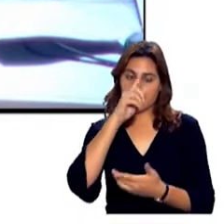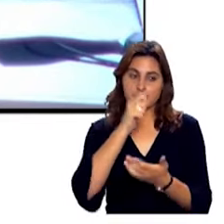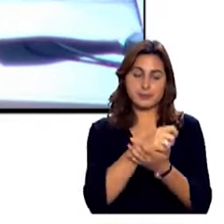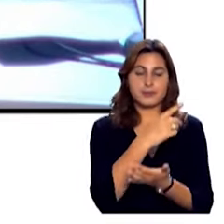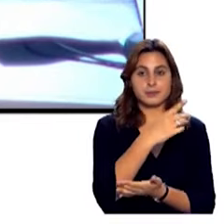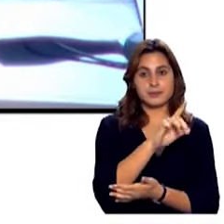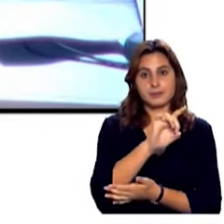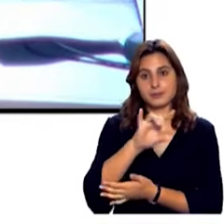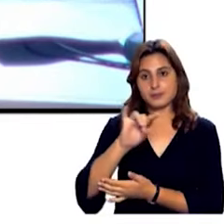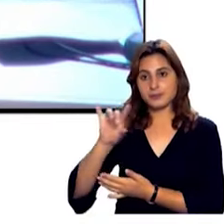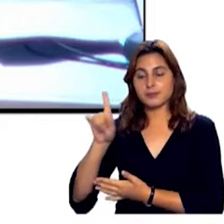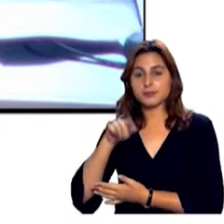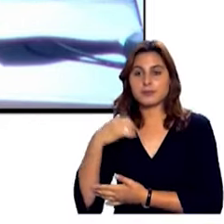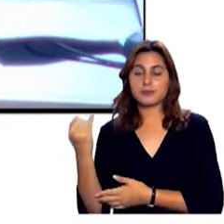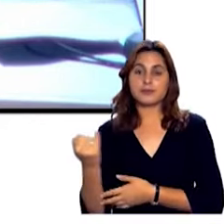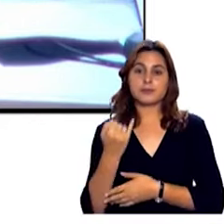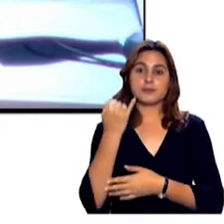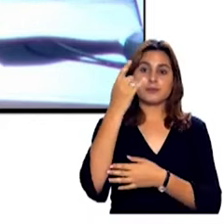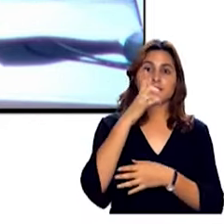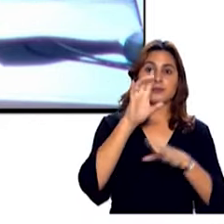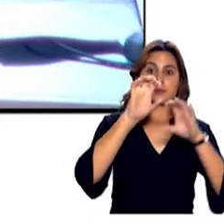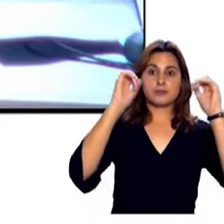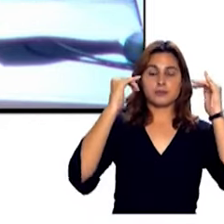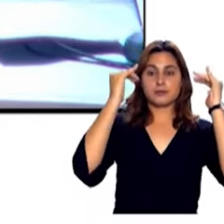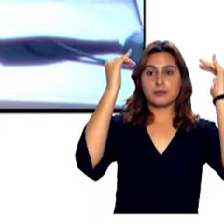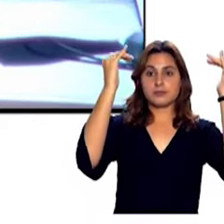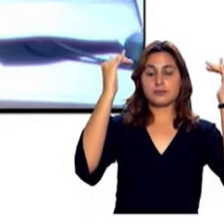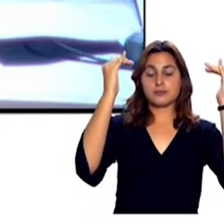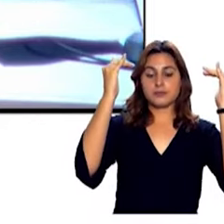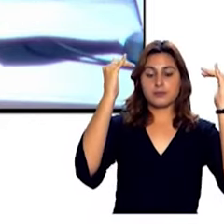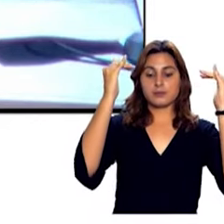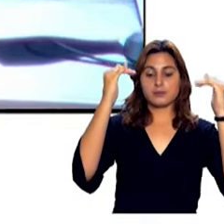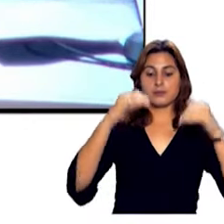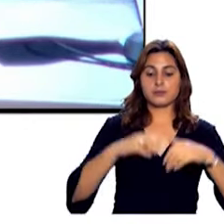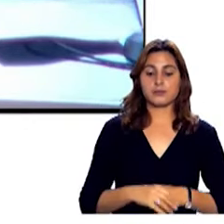d'aller Encore améliorer Son syst je vous remercie